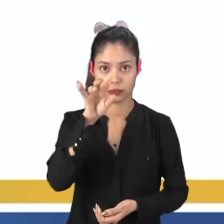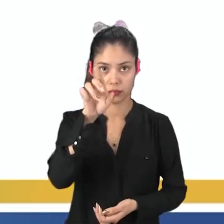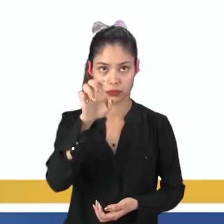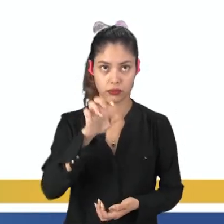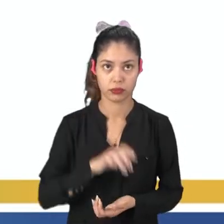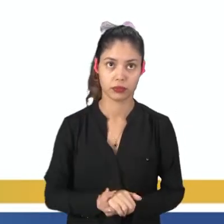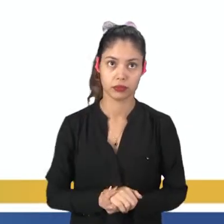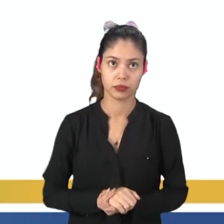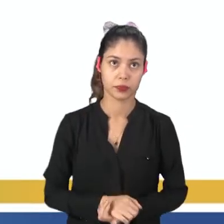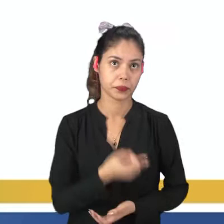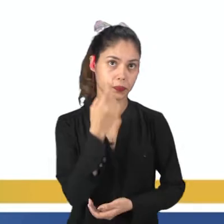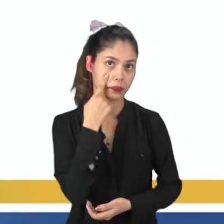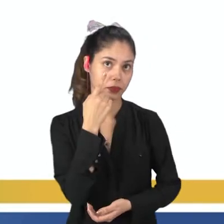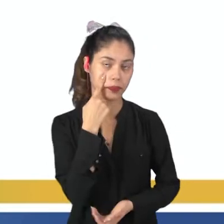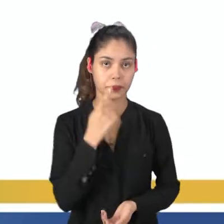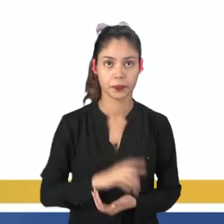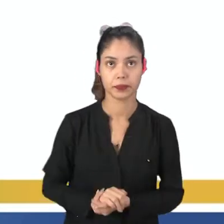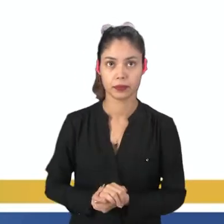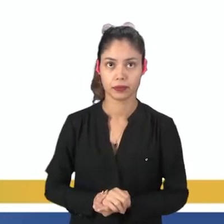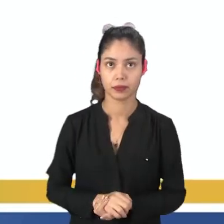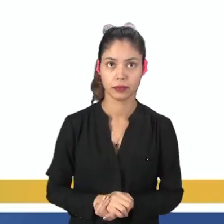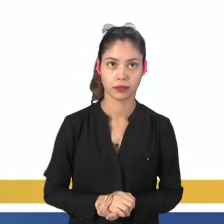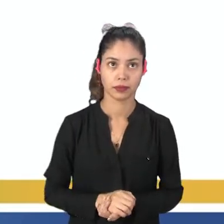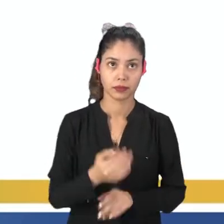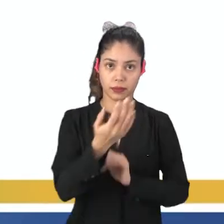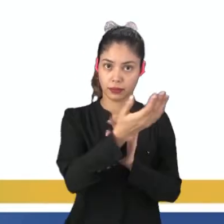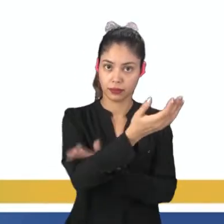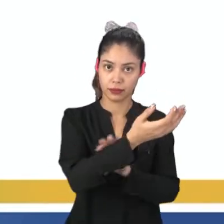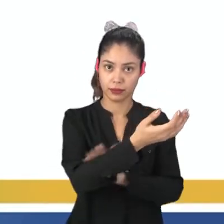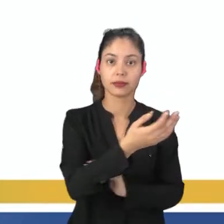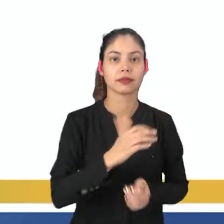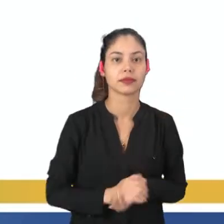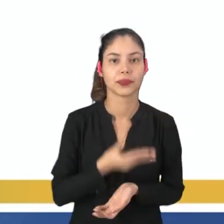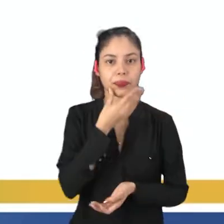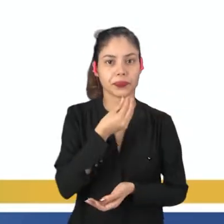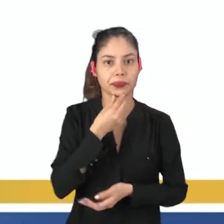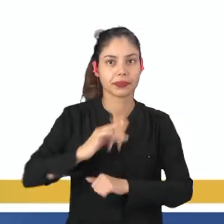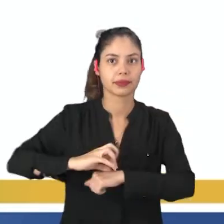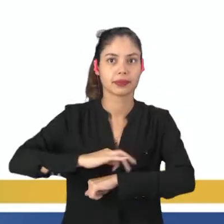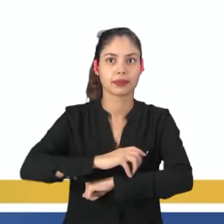intertextualidade. Vocês podem ver que esse braço aí é do Homem-Aranha.